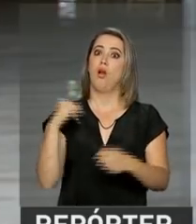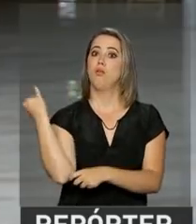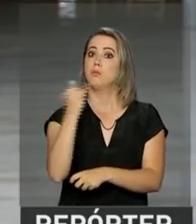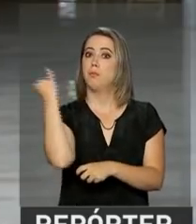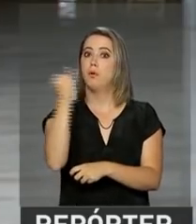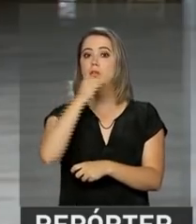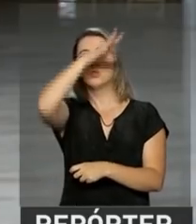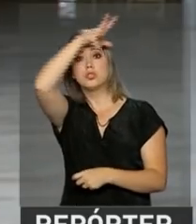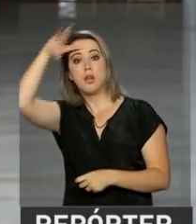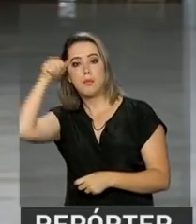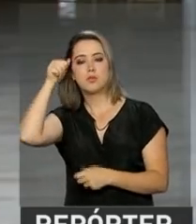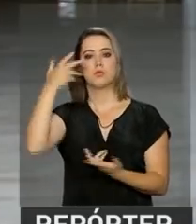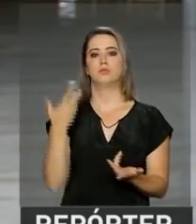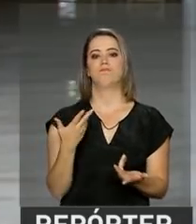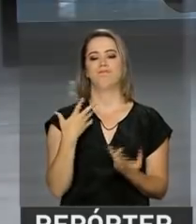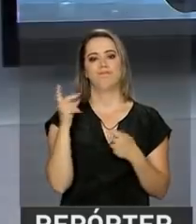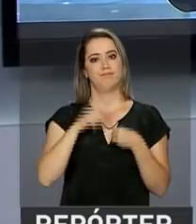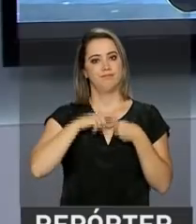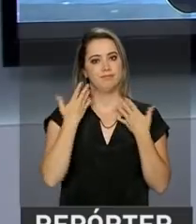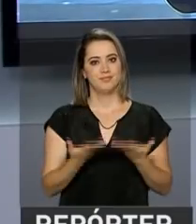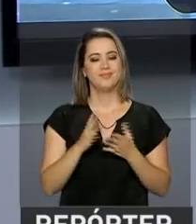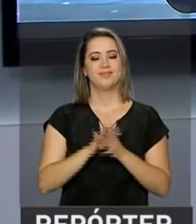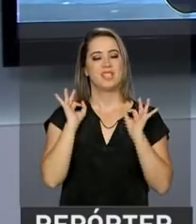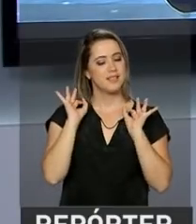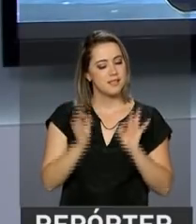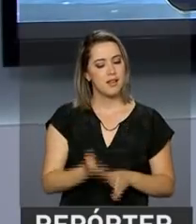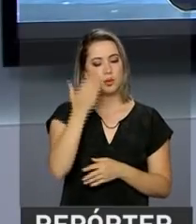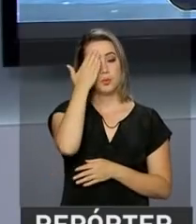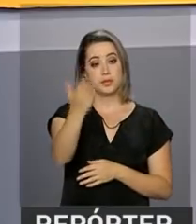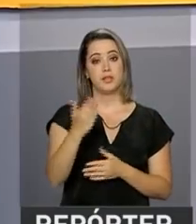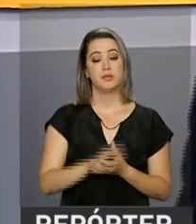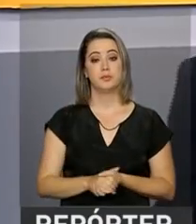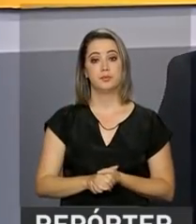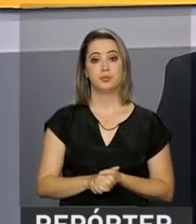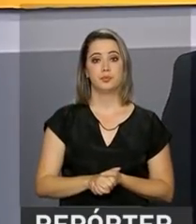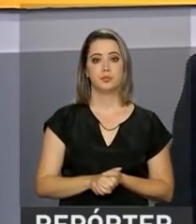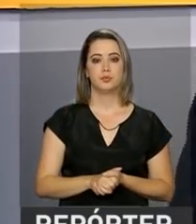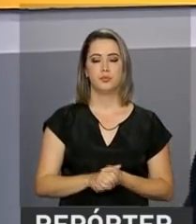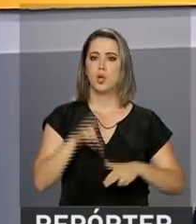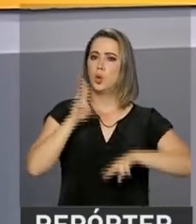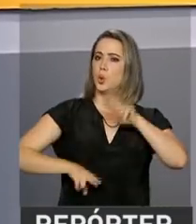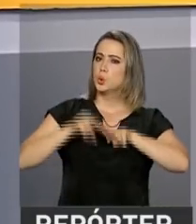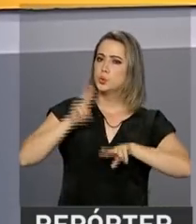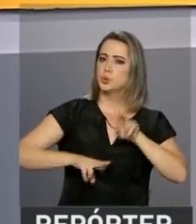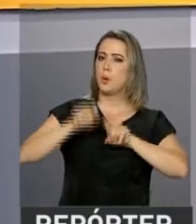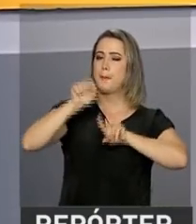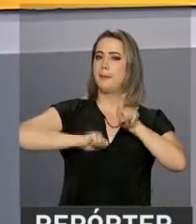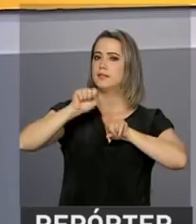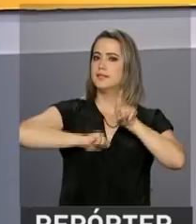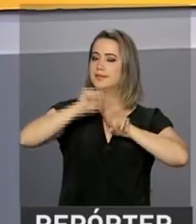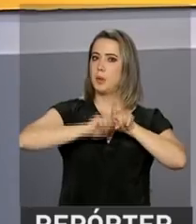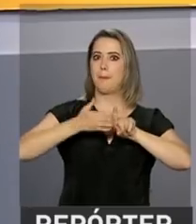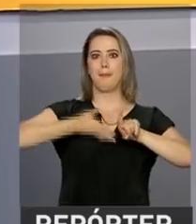sensível da Amazônia brasileira. Eu volto com você, Roberto. Tá certo, Ney. Obrigado pelas informações. Junho deve ser um mês de alívio